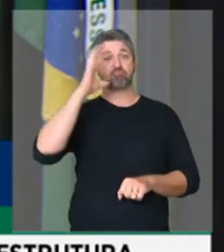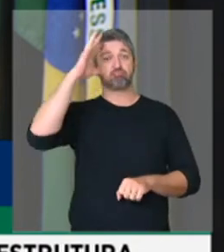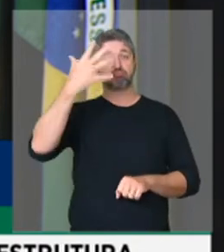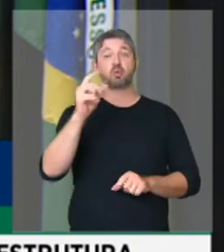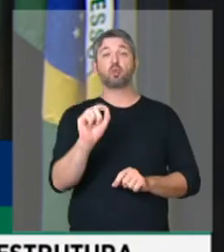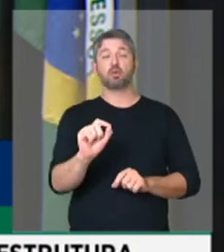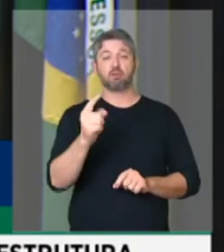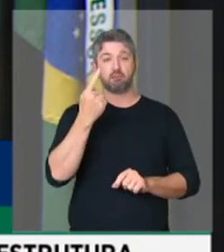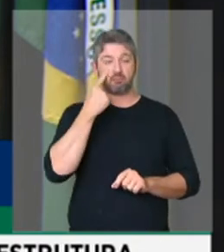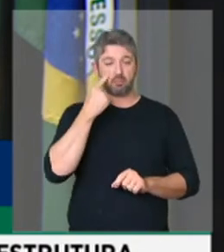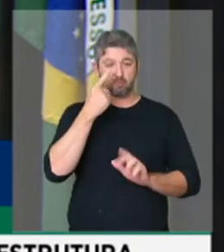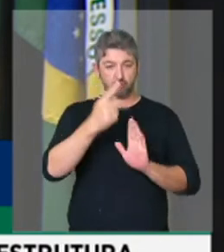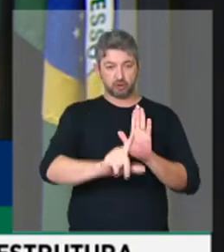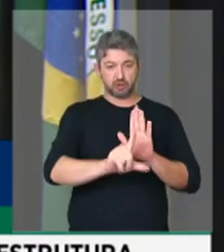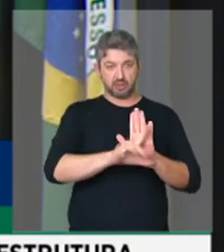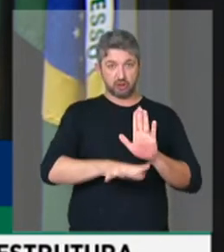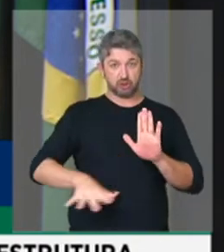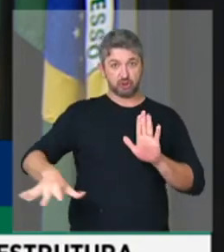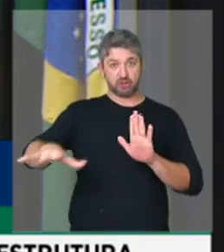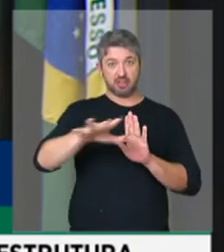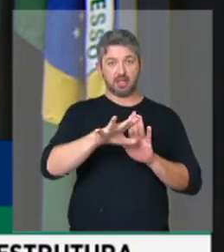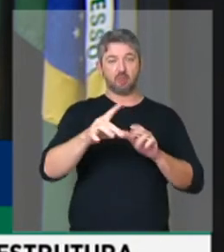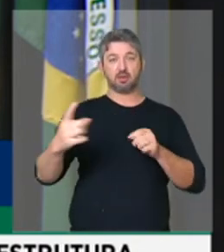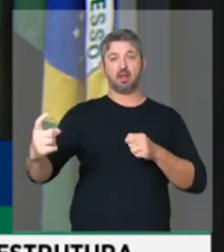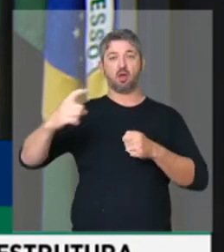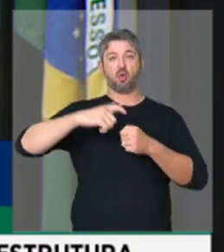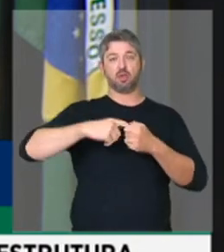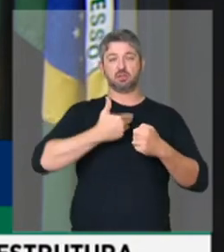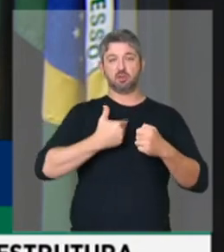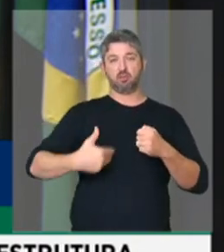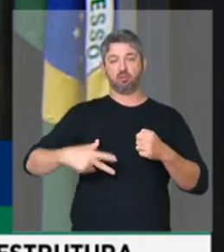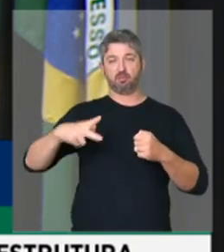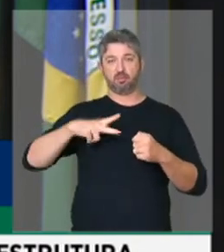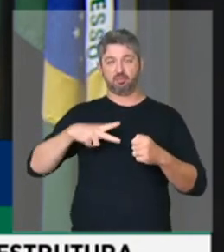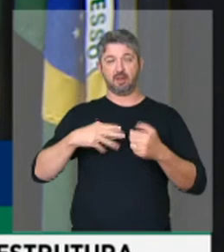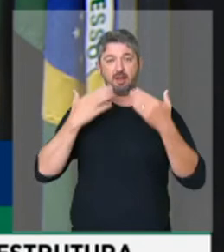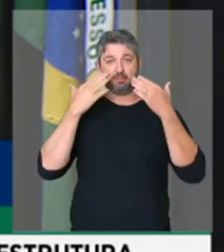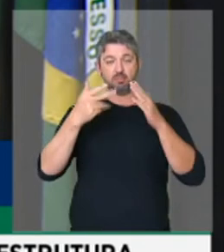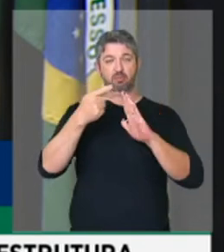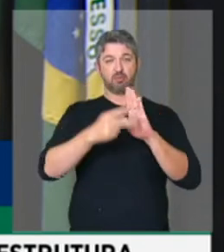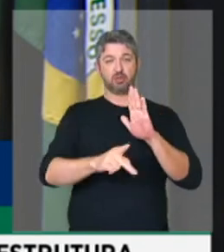recorte no PL da Lei Geral das Concessões e apresentar o PL